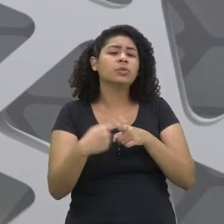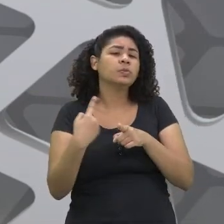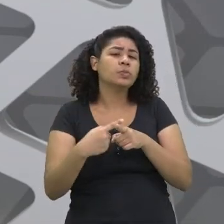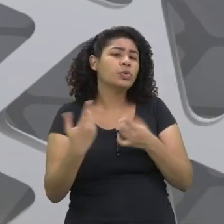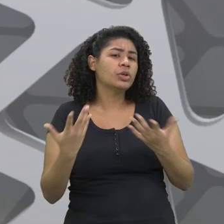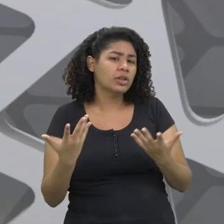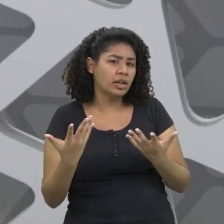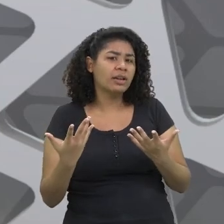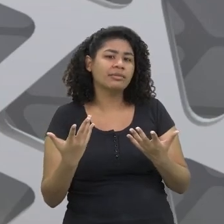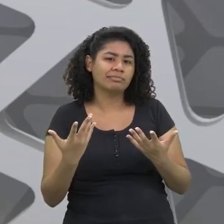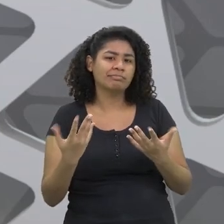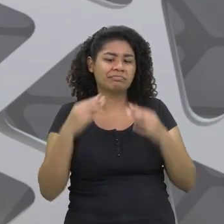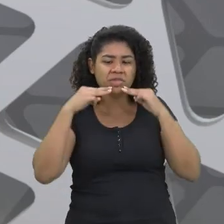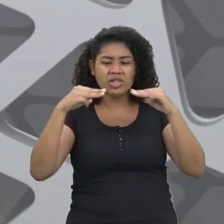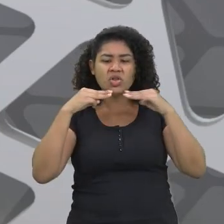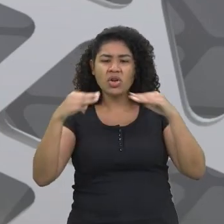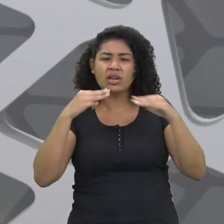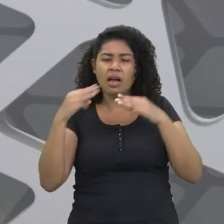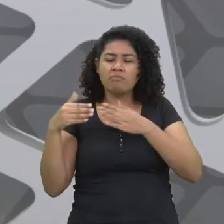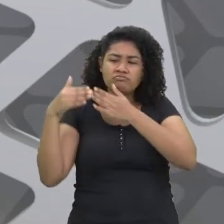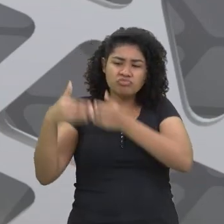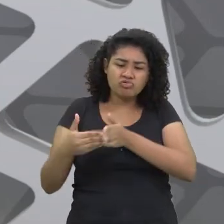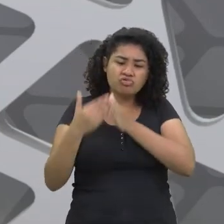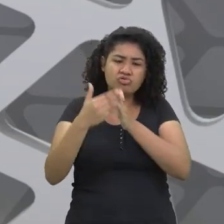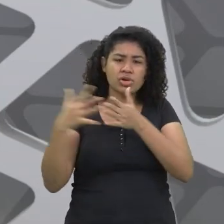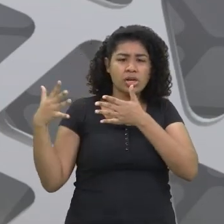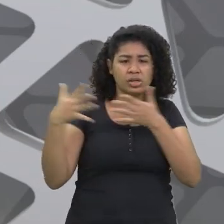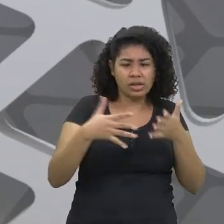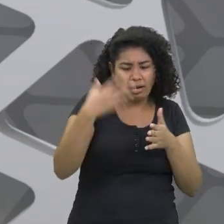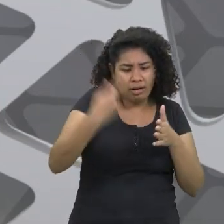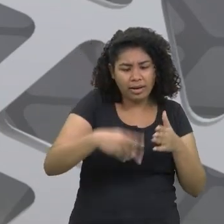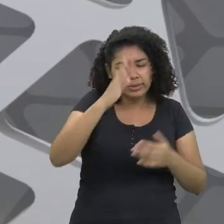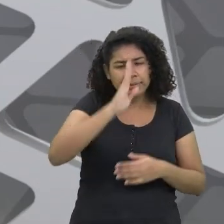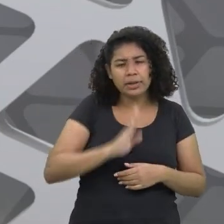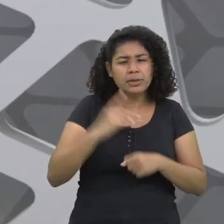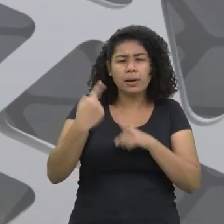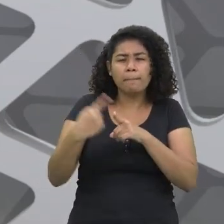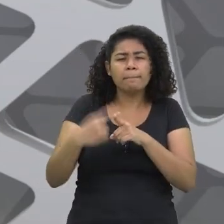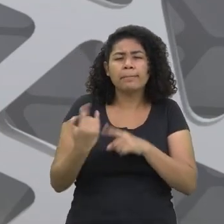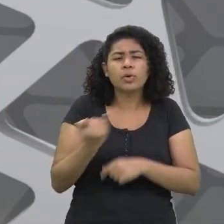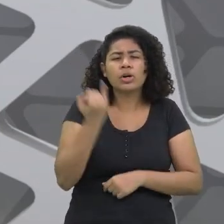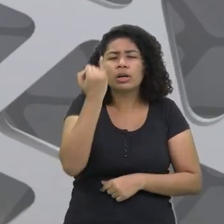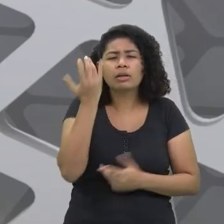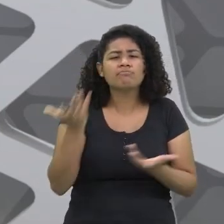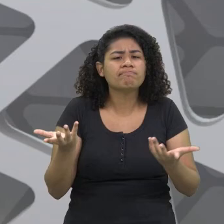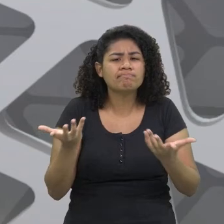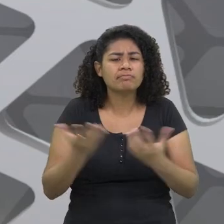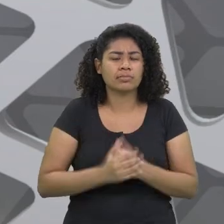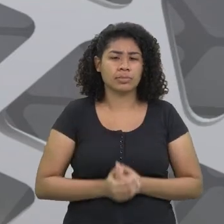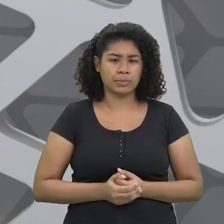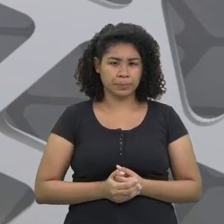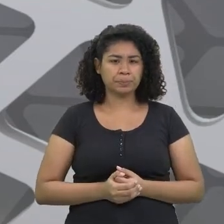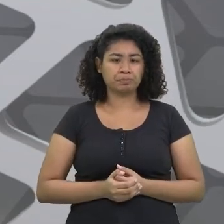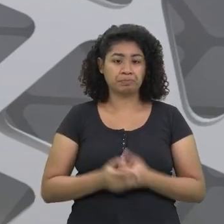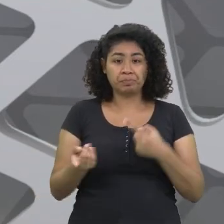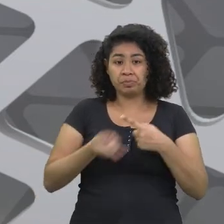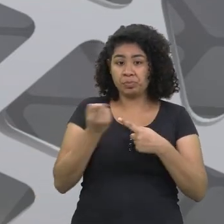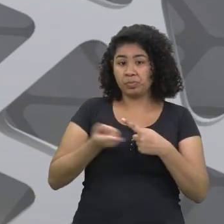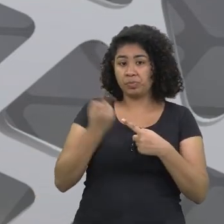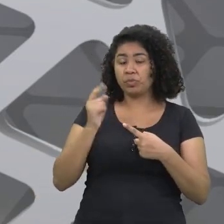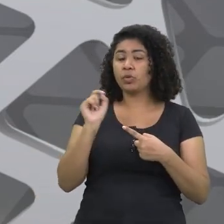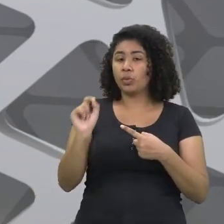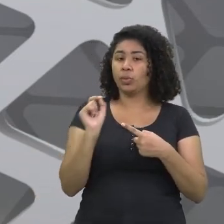se mandar os missionários nas grandes navegações e espalhar o evangelho no Novo Mundo? Bem, uma delas pode ser muito